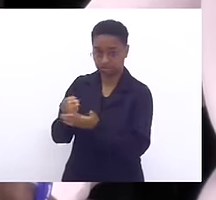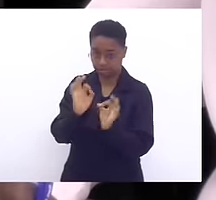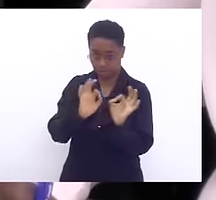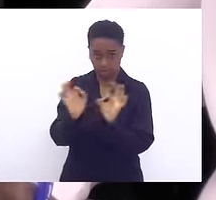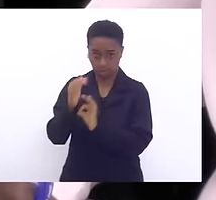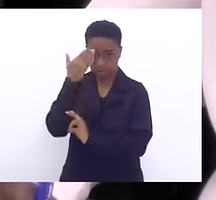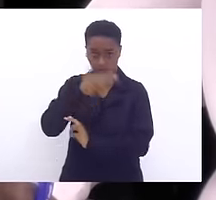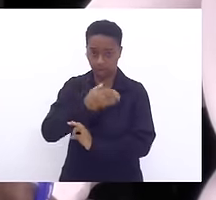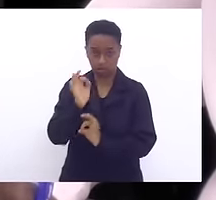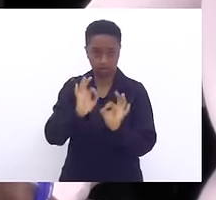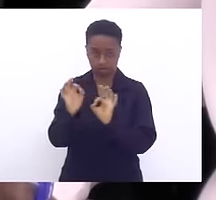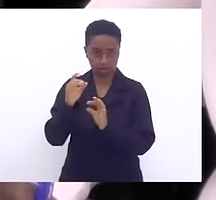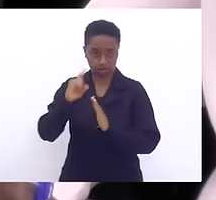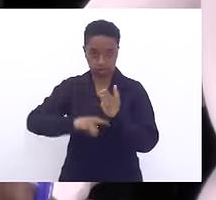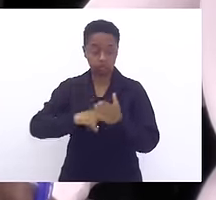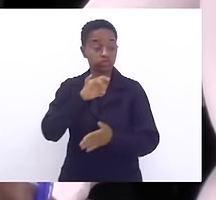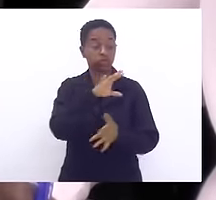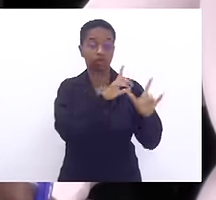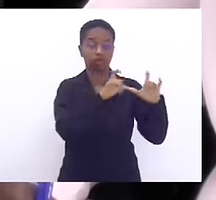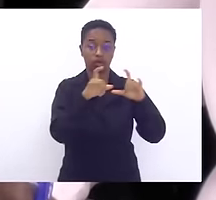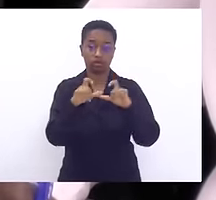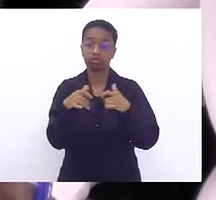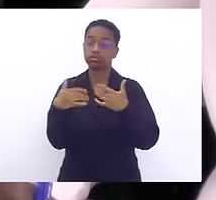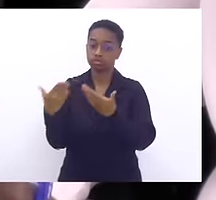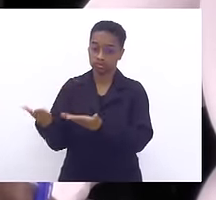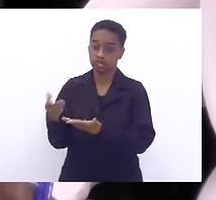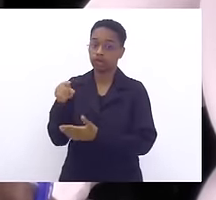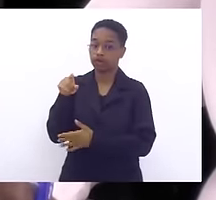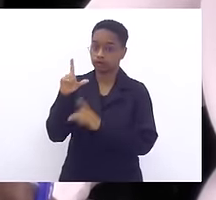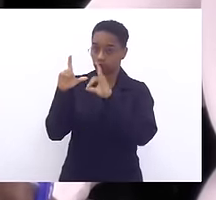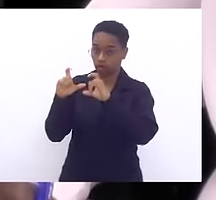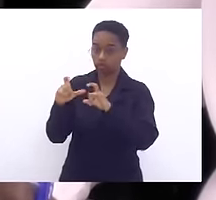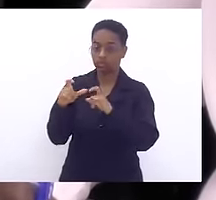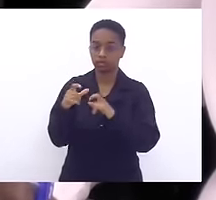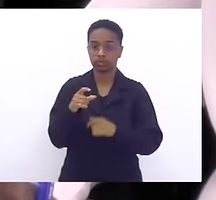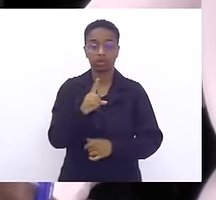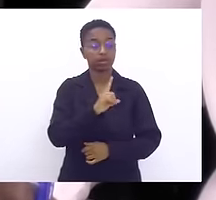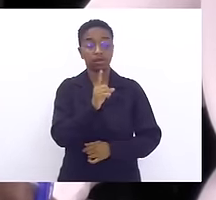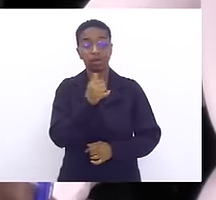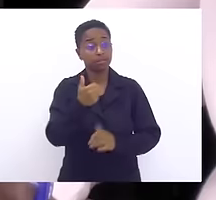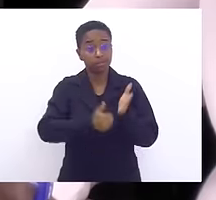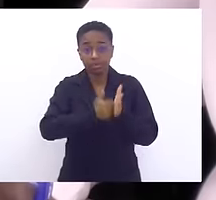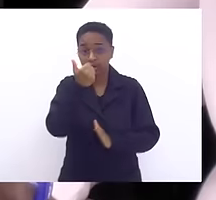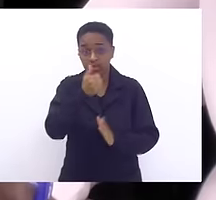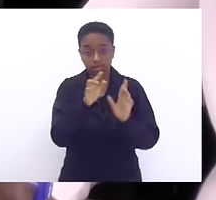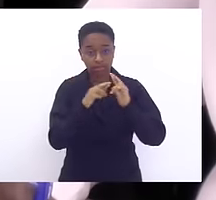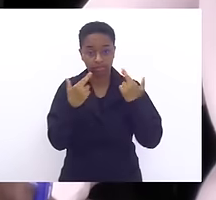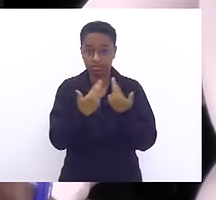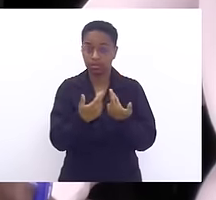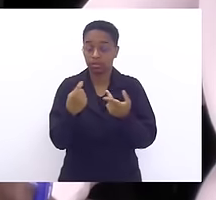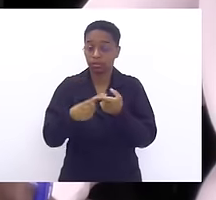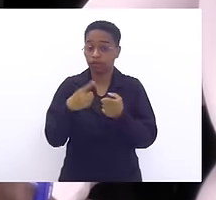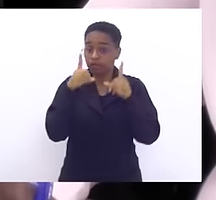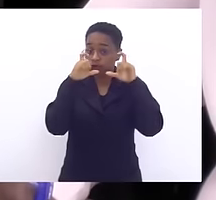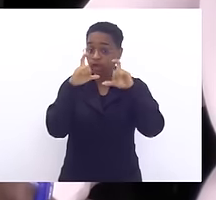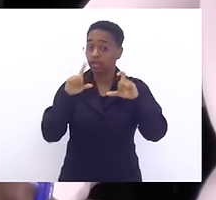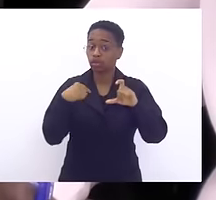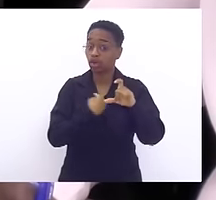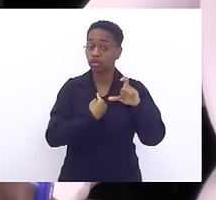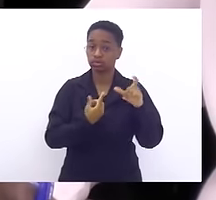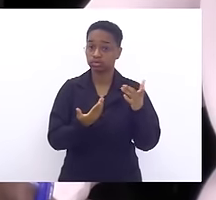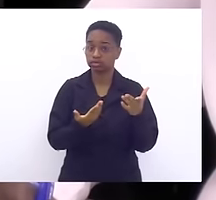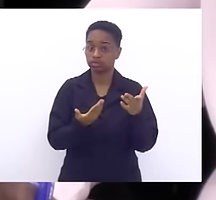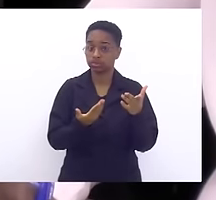elemento de prova nenhum documento apenas fotografias Então essas fotografia precisa essa é a primeira reunião as fotografias são elementos nossos Doutor